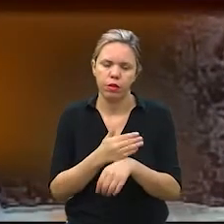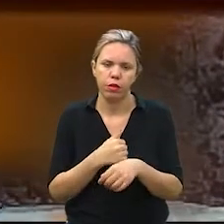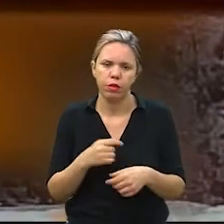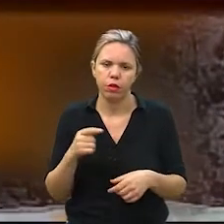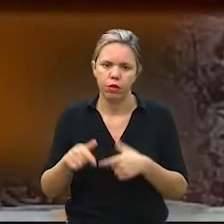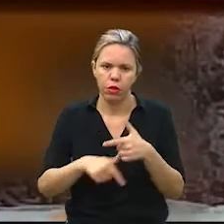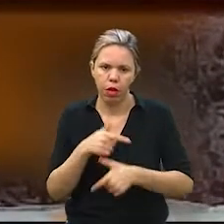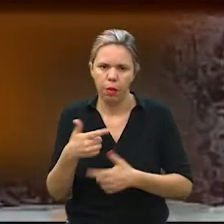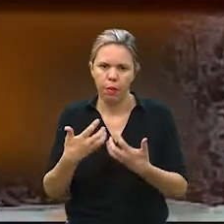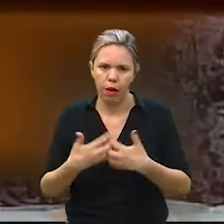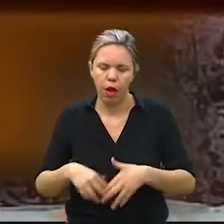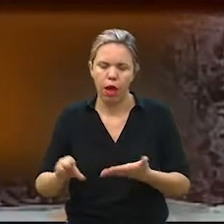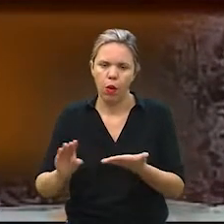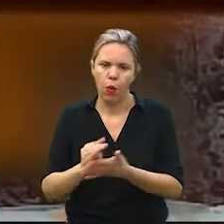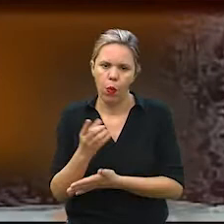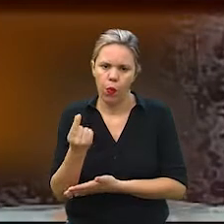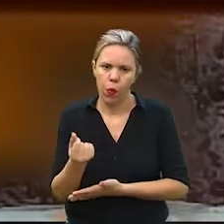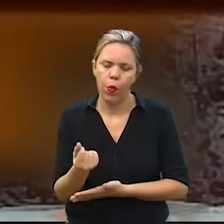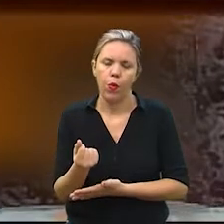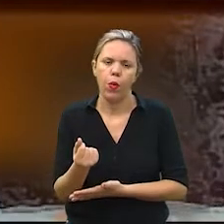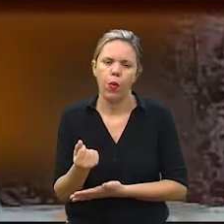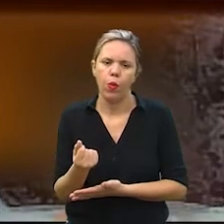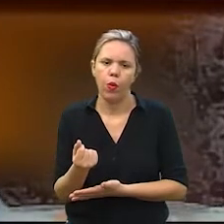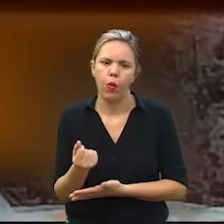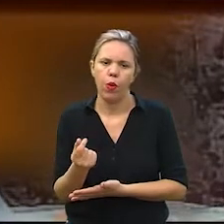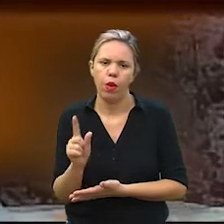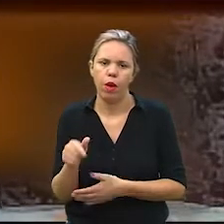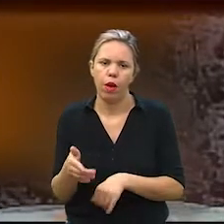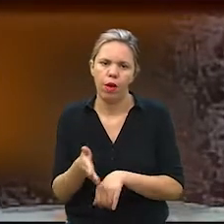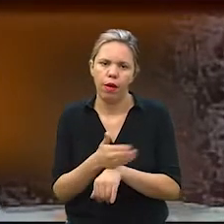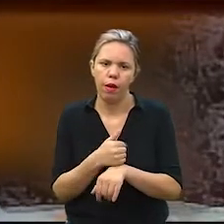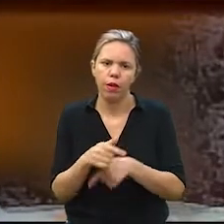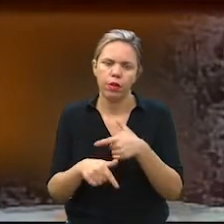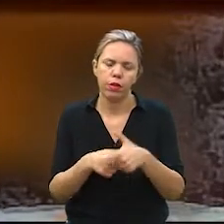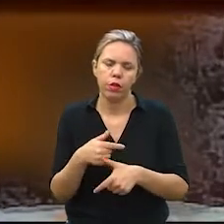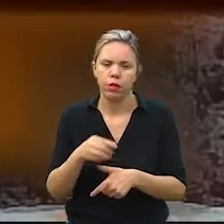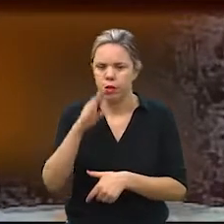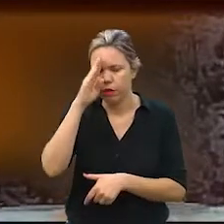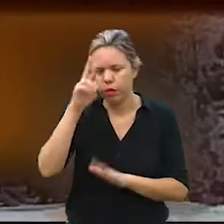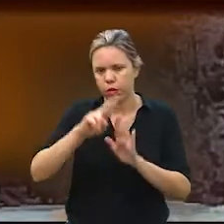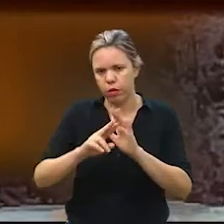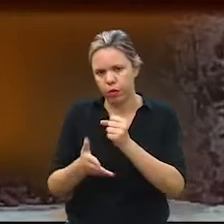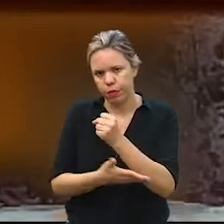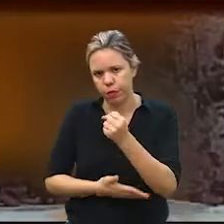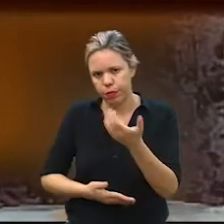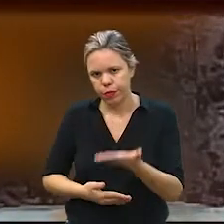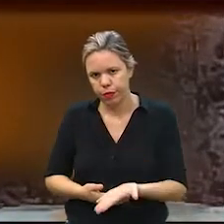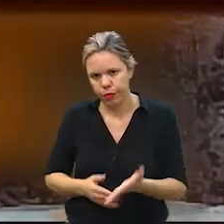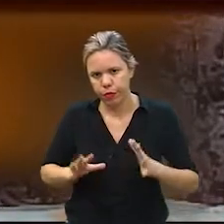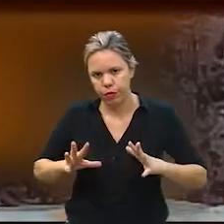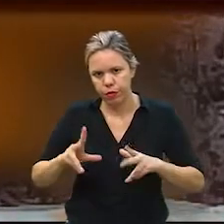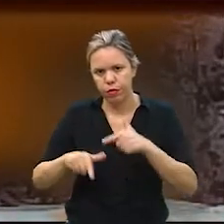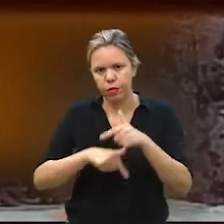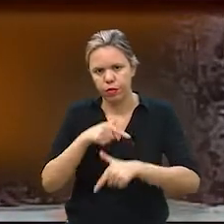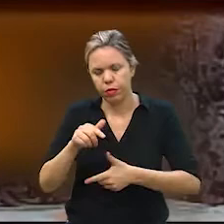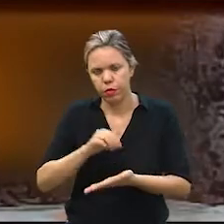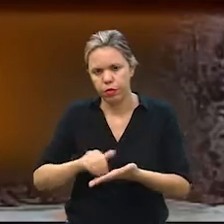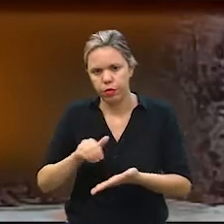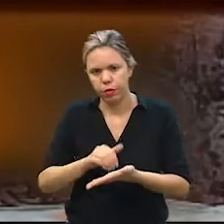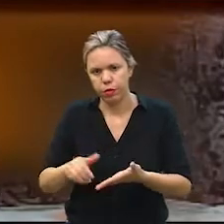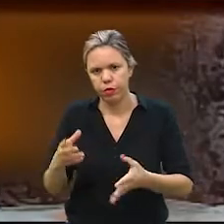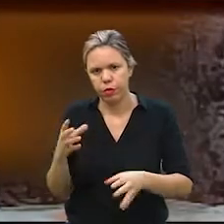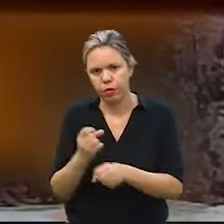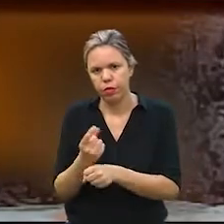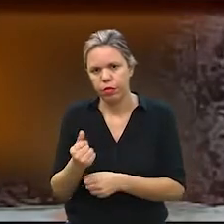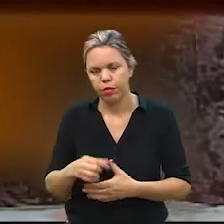à execução orçamentária. Então, o princípio da anterioridade é um princípio básico de todo o trabalho da Secretaria de